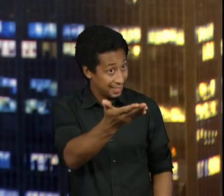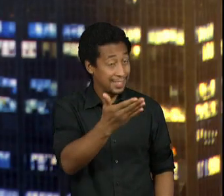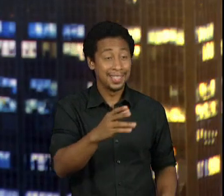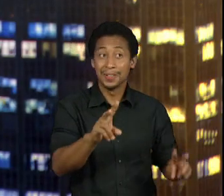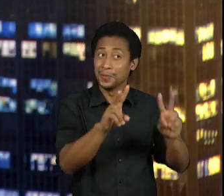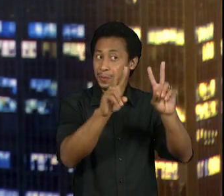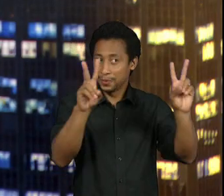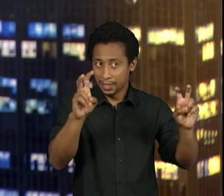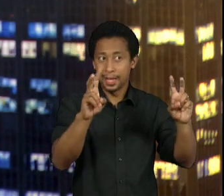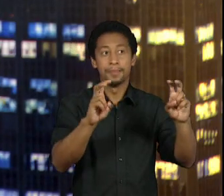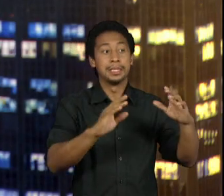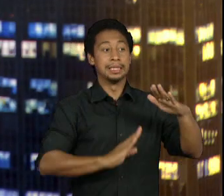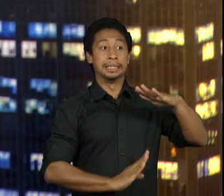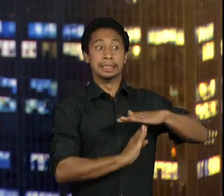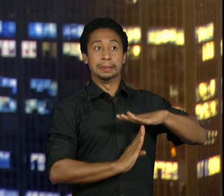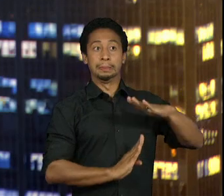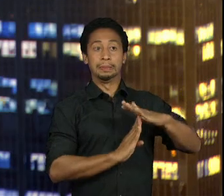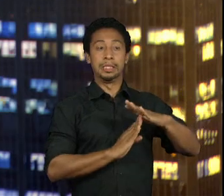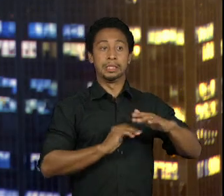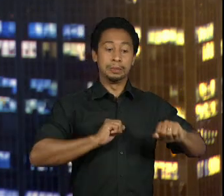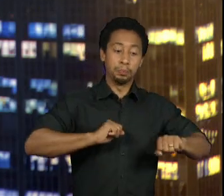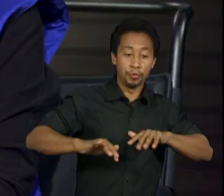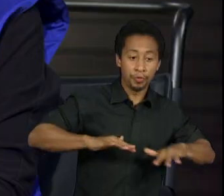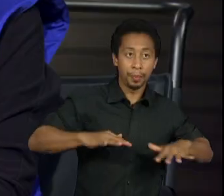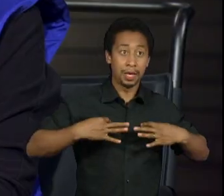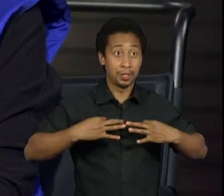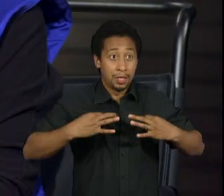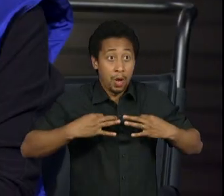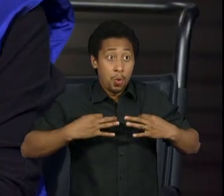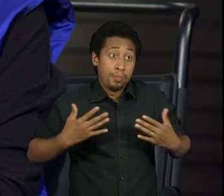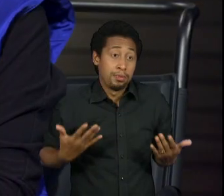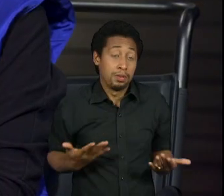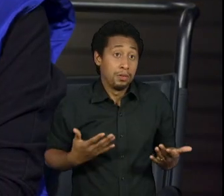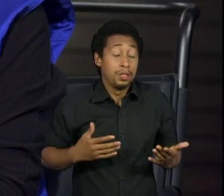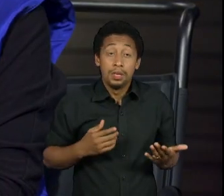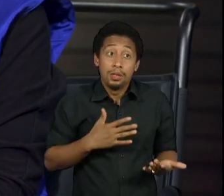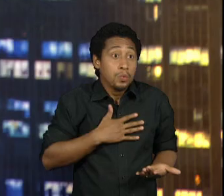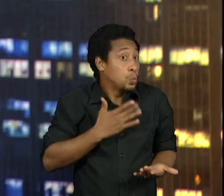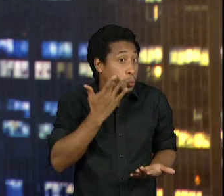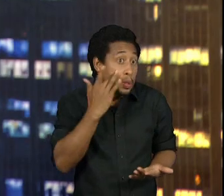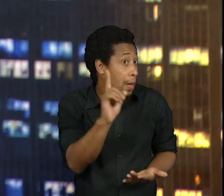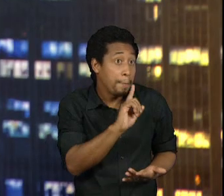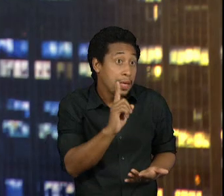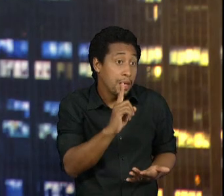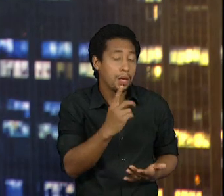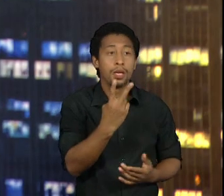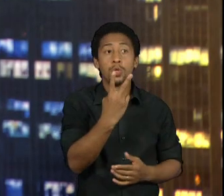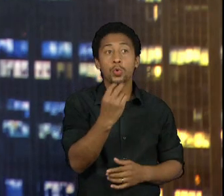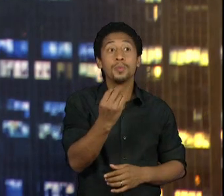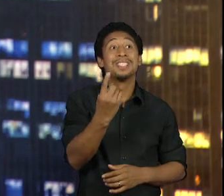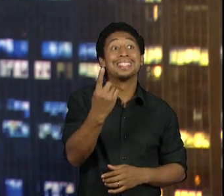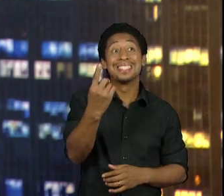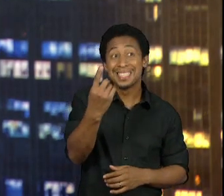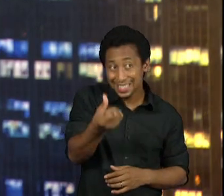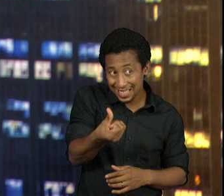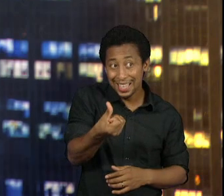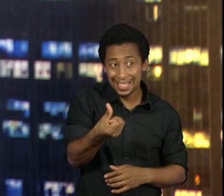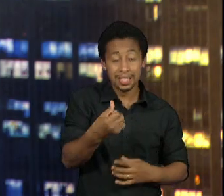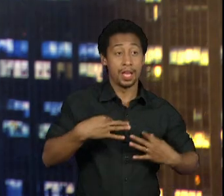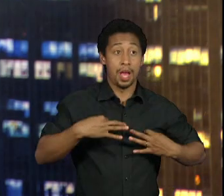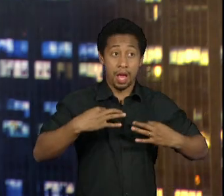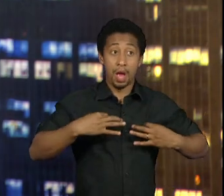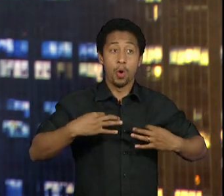questão de limitar, né, os nossos movimentos. É uma curiosidade que eu confesso que eu fiquei surpresa. Só em 2016, o uniforme das comissárias